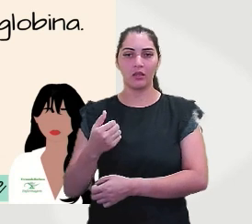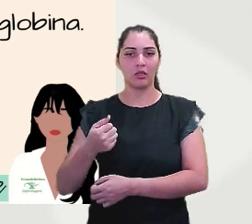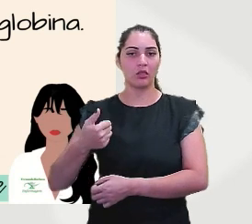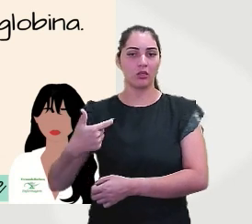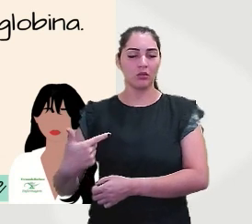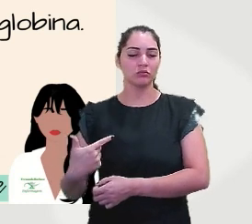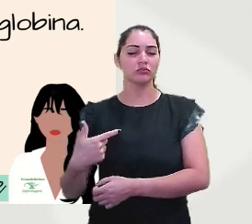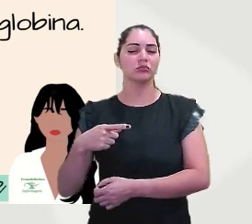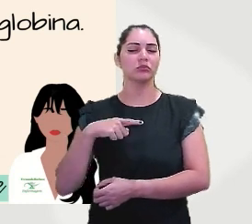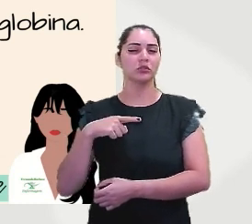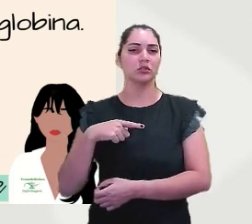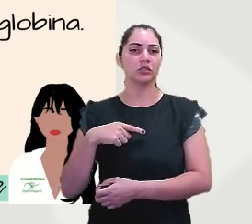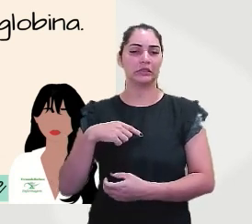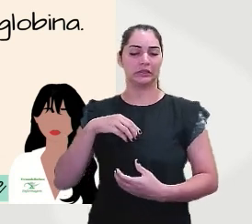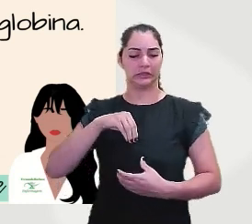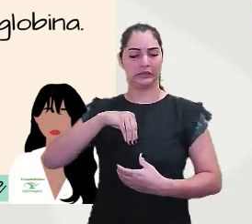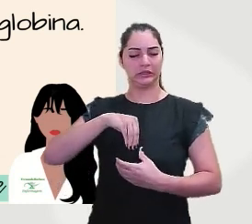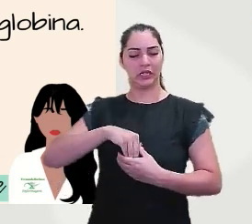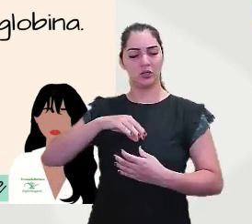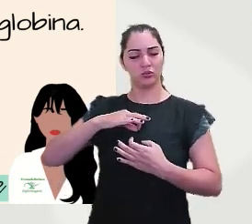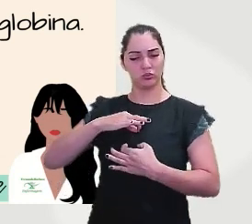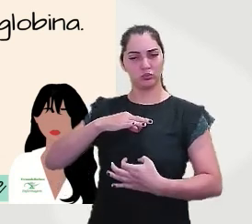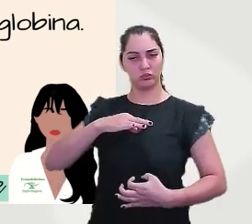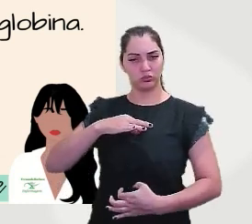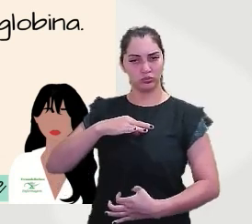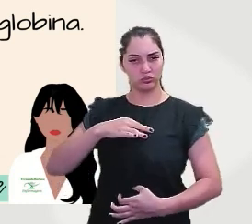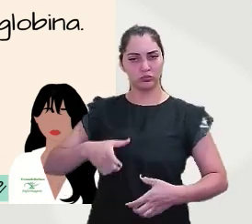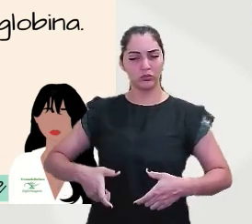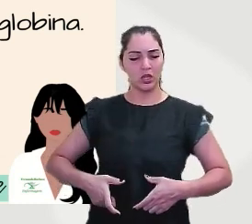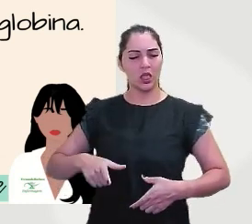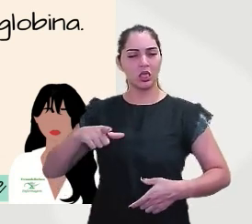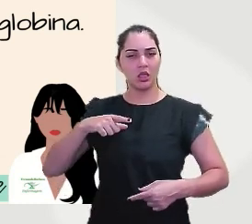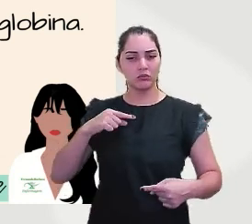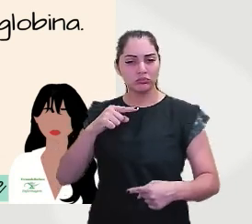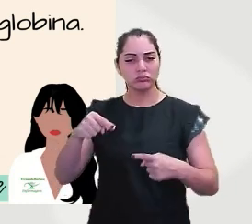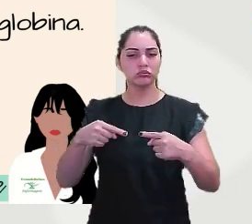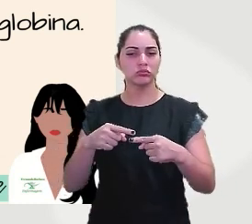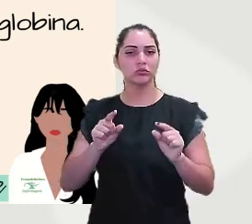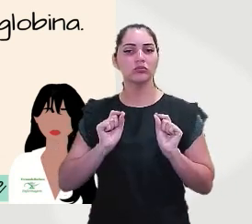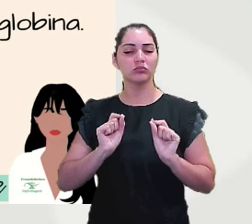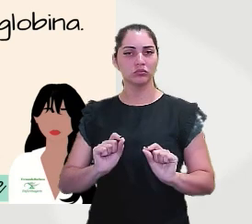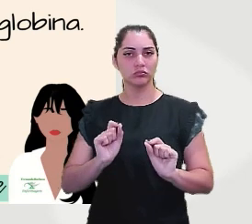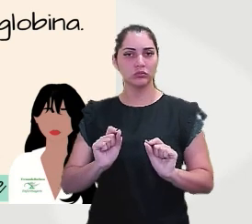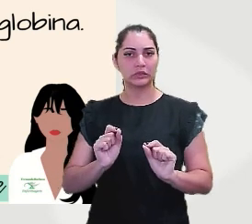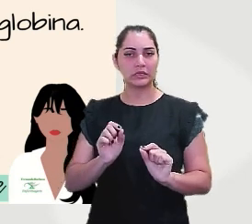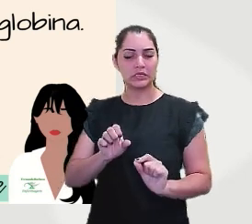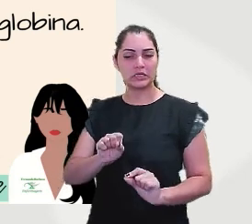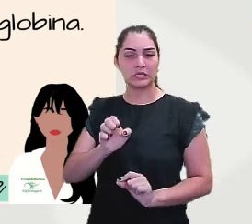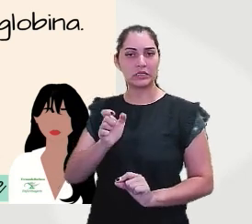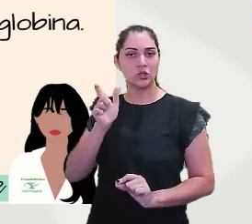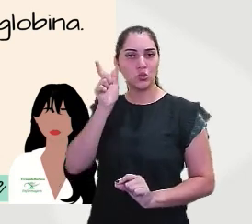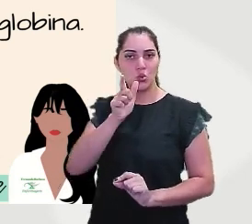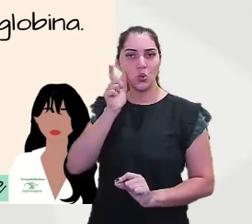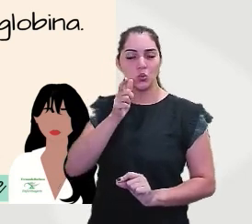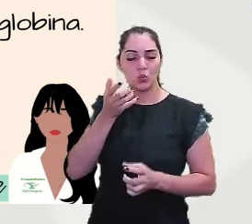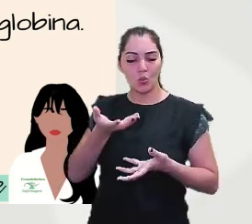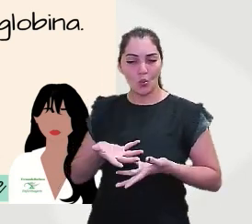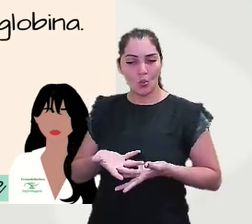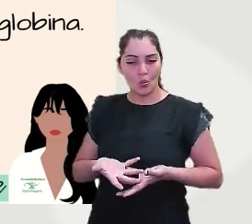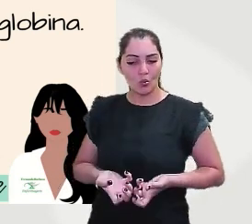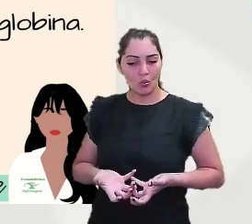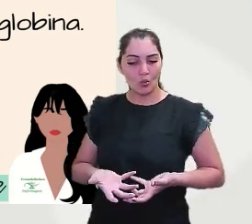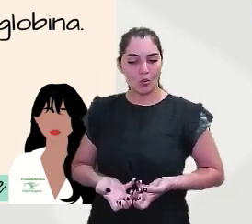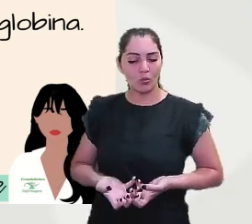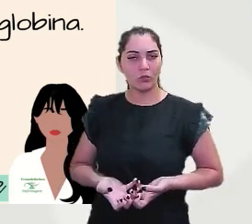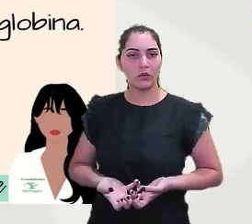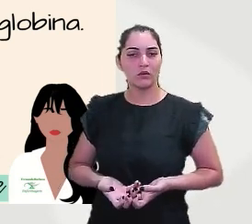sistema digestório, uma região intrínseca, que ela tem o objetivo de ser, justamente, se ela não é absorvida nessa região, a pessoa vai